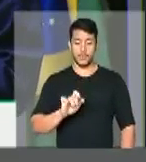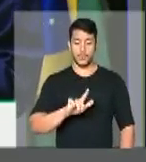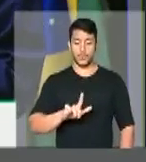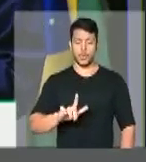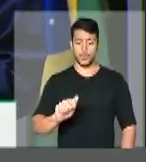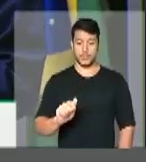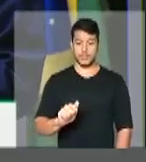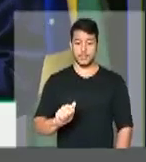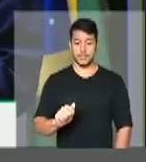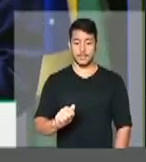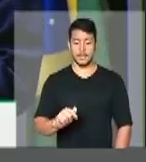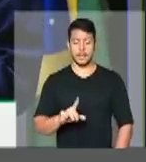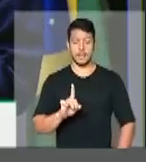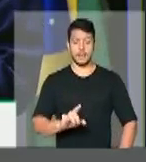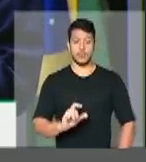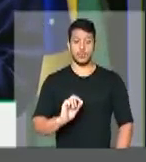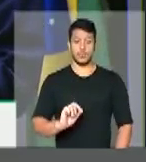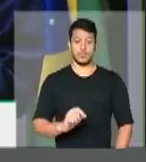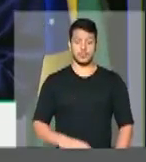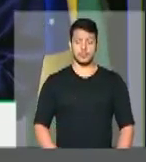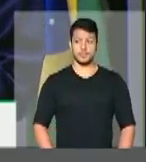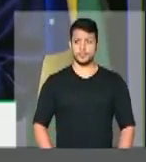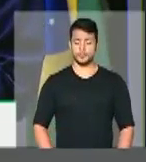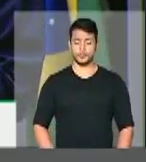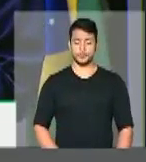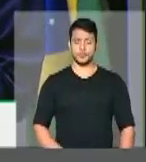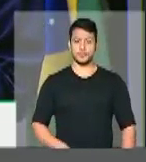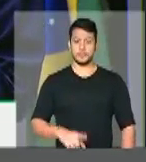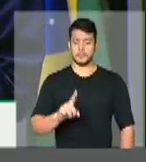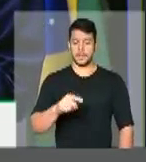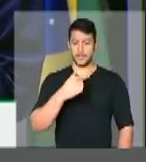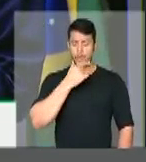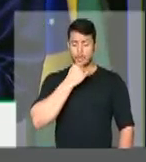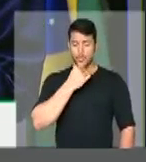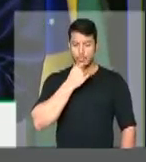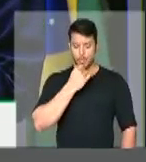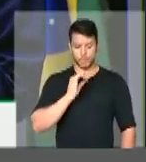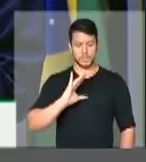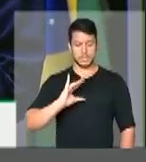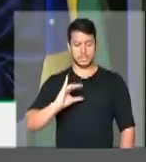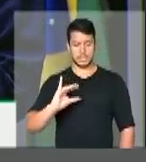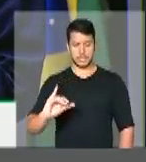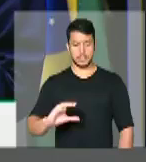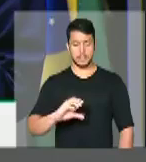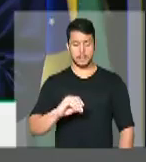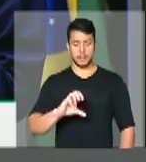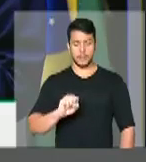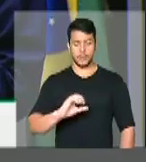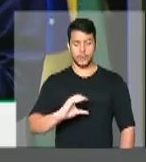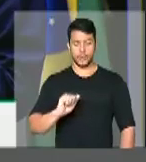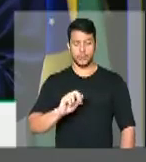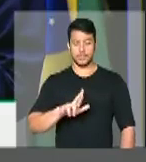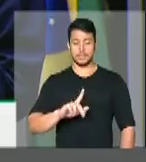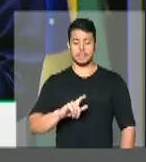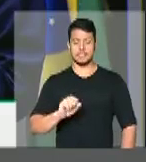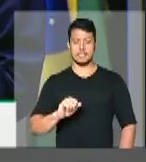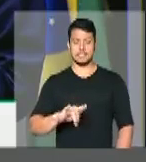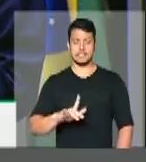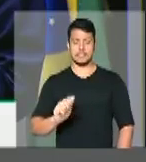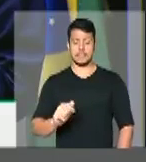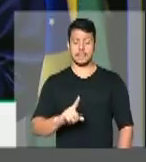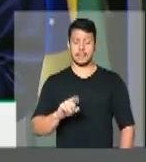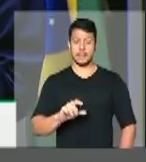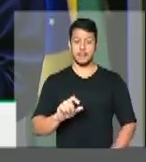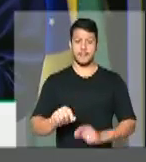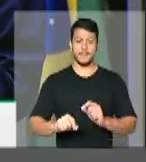Brasileira para o Progresso da Ciência, presidida na época pelo grande cientista Oscar Sala, secretário pelo biólogo